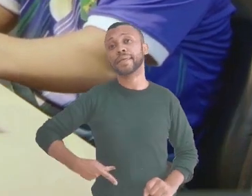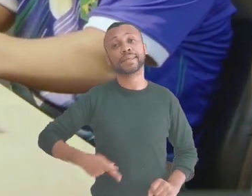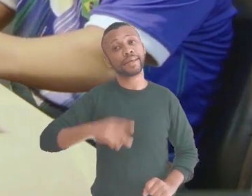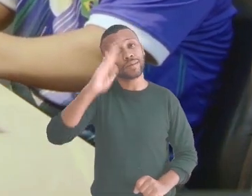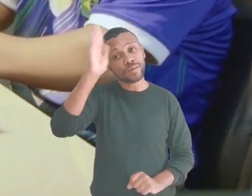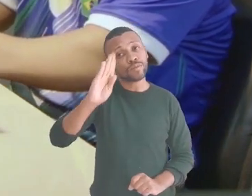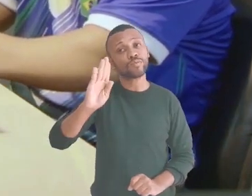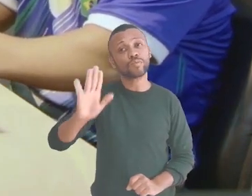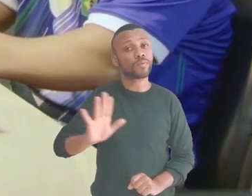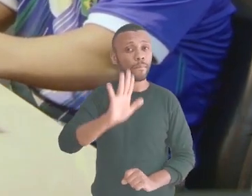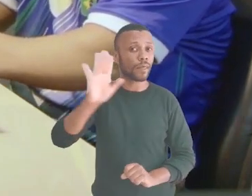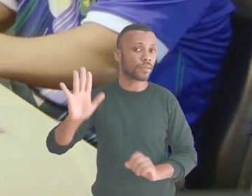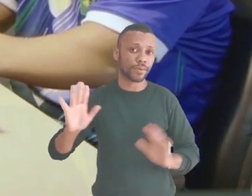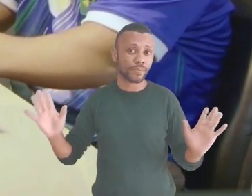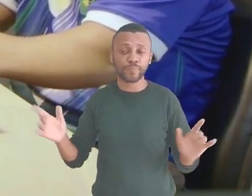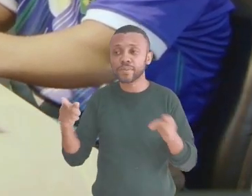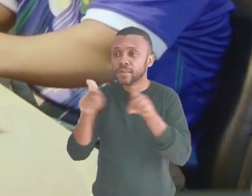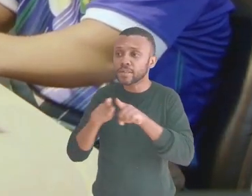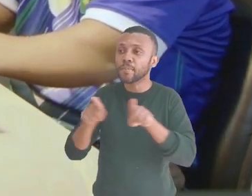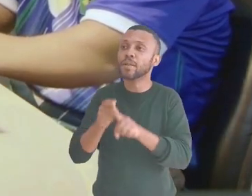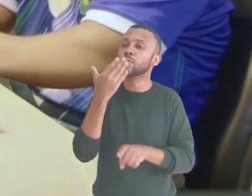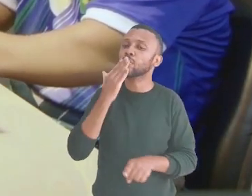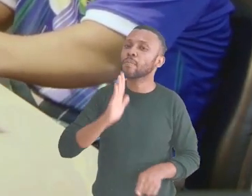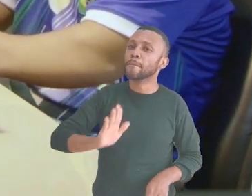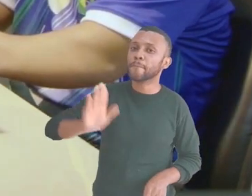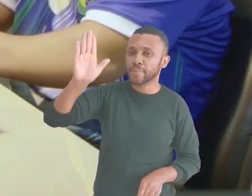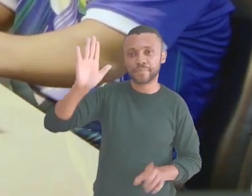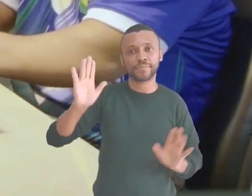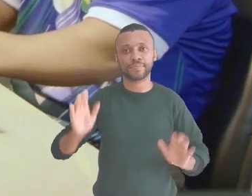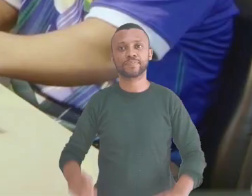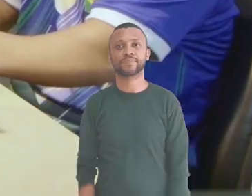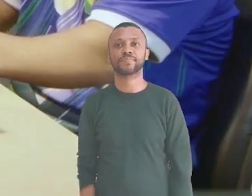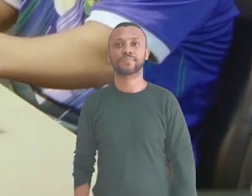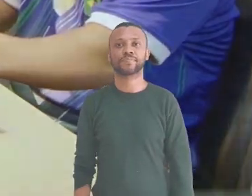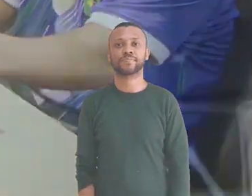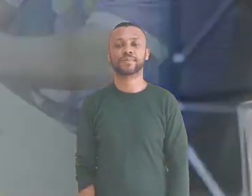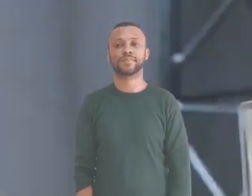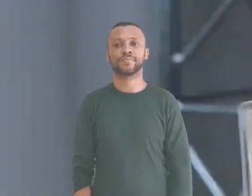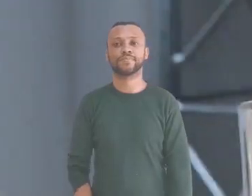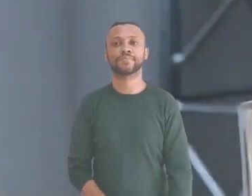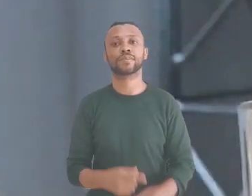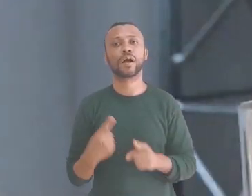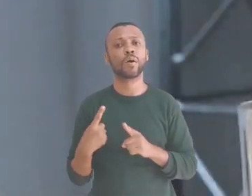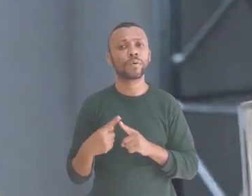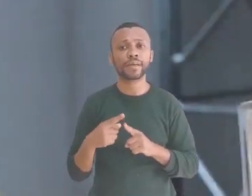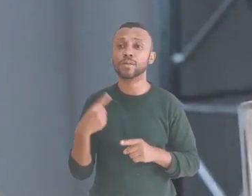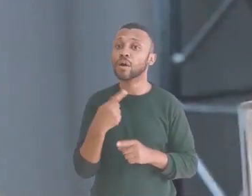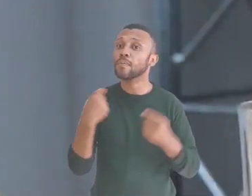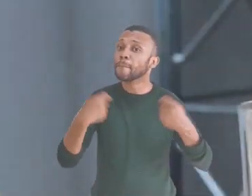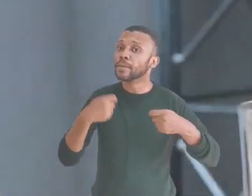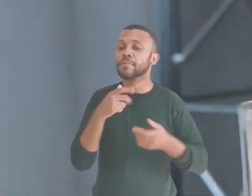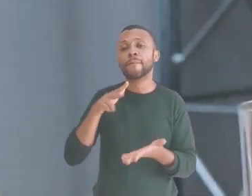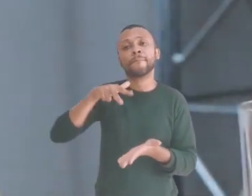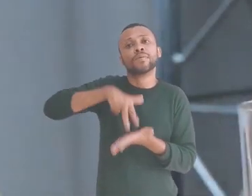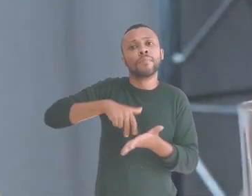Tá? Entendeu? Eu estaria me candidatando. Certo. Se prepara, ainda não é hora de falar. Mas por quê? Porque nós precisamos de pessoas para